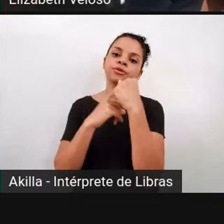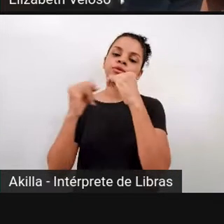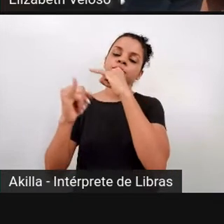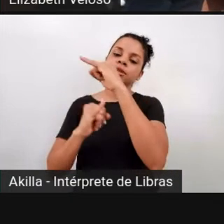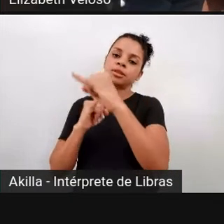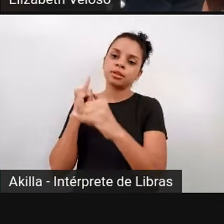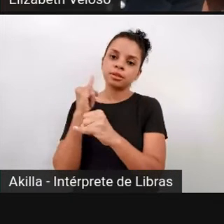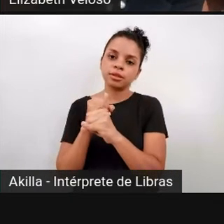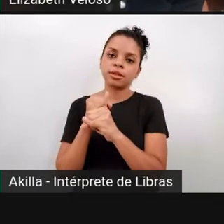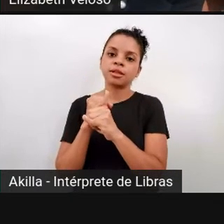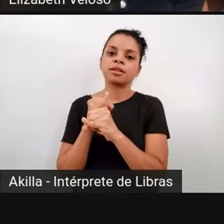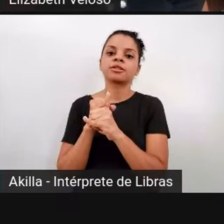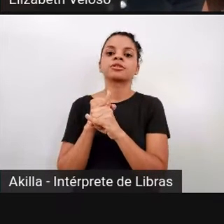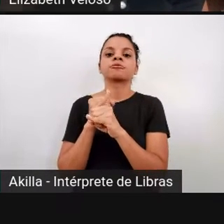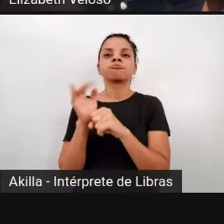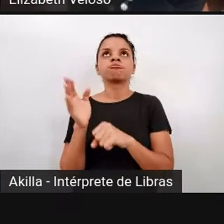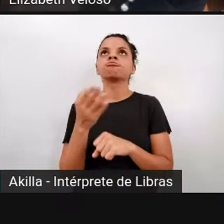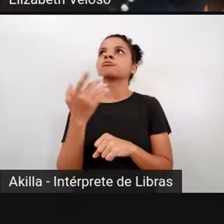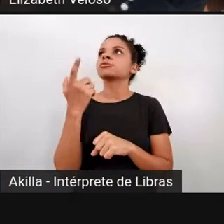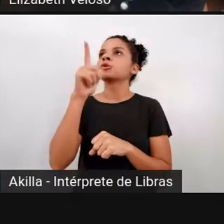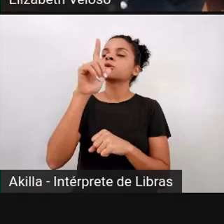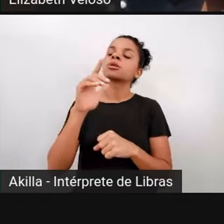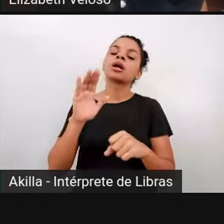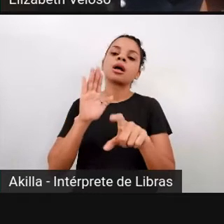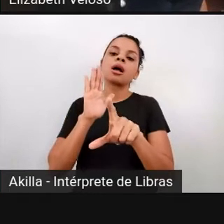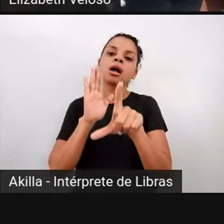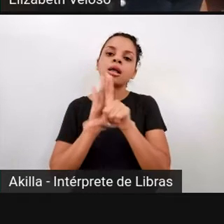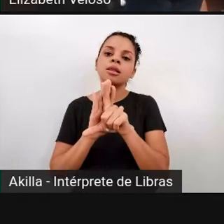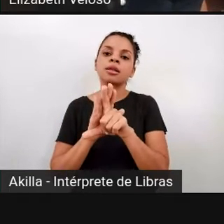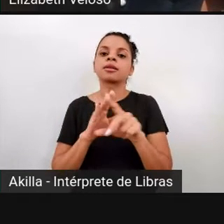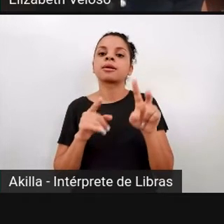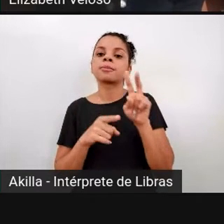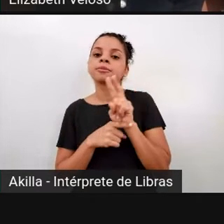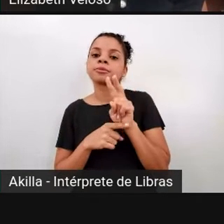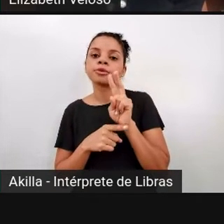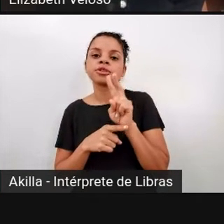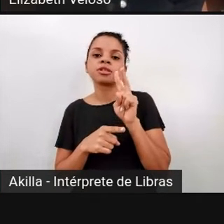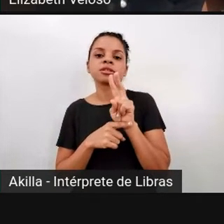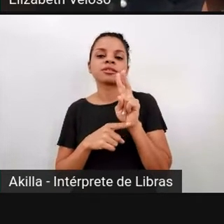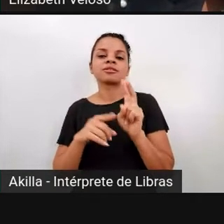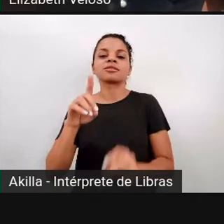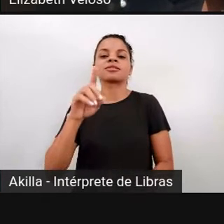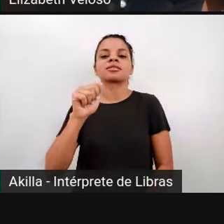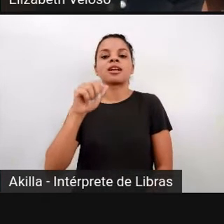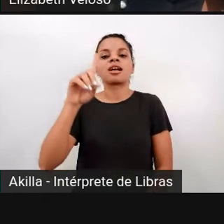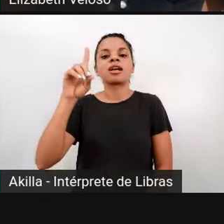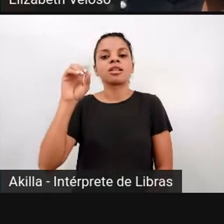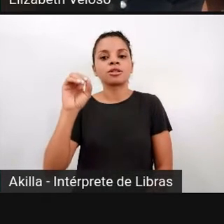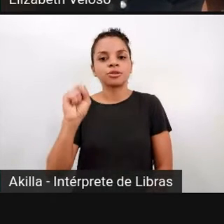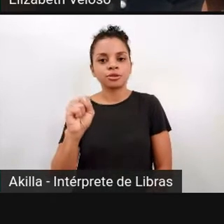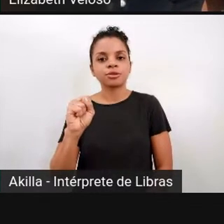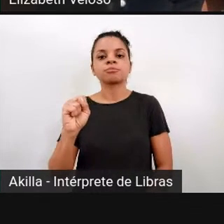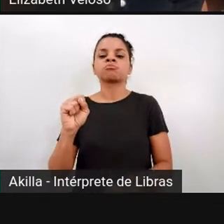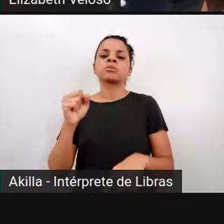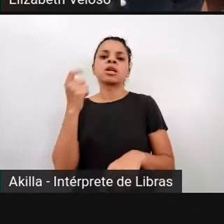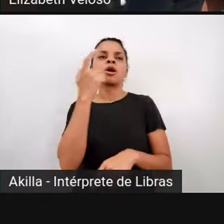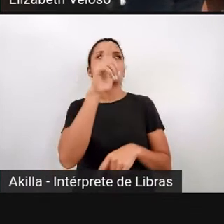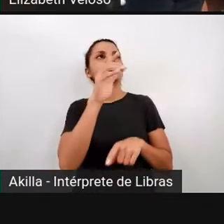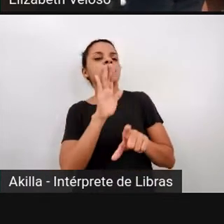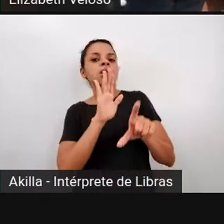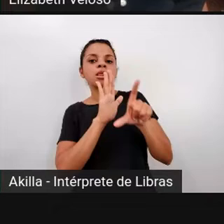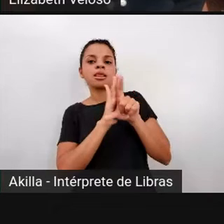da proteção de dados, que, no caso, é o tema da minha pesquisa, a gente tem agora a discussão da lei da transparência,